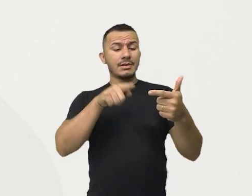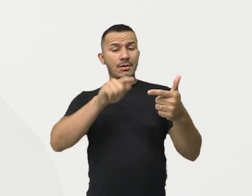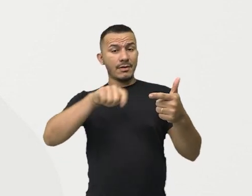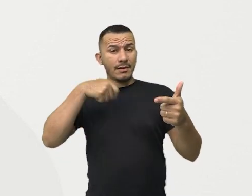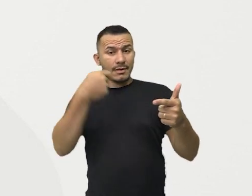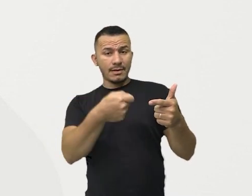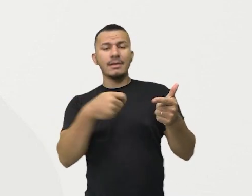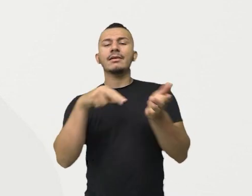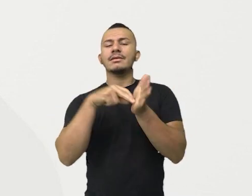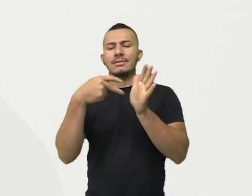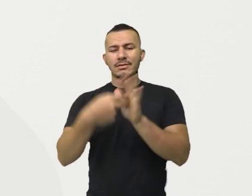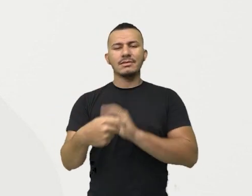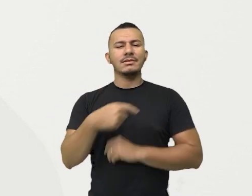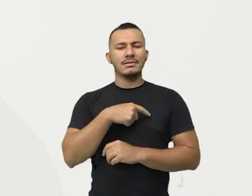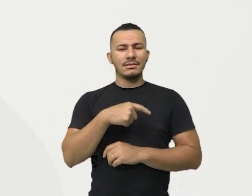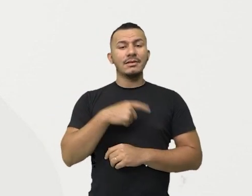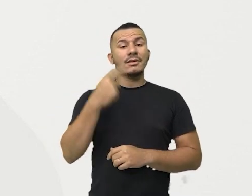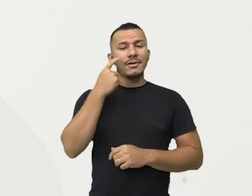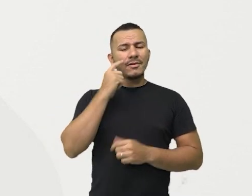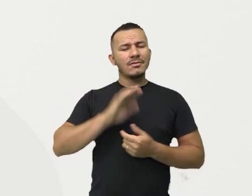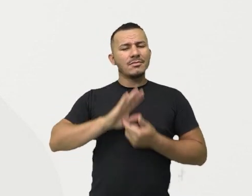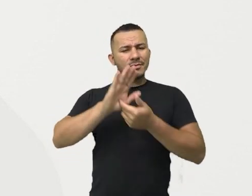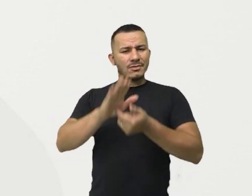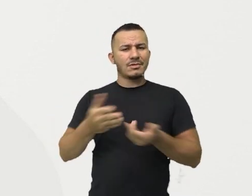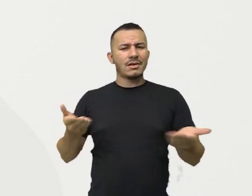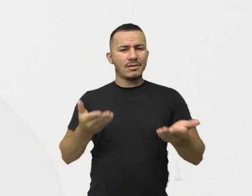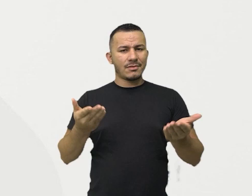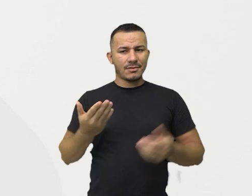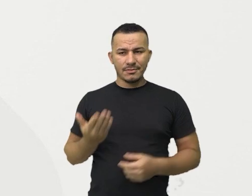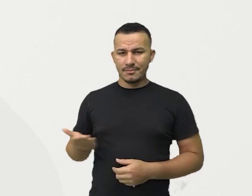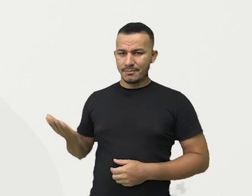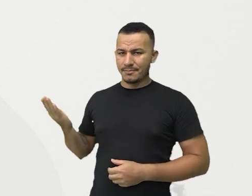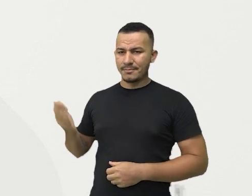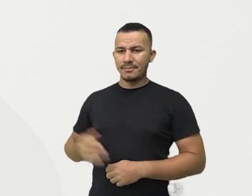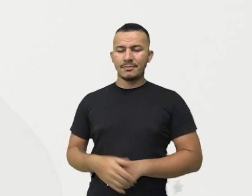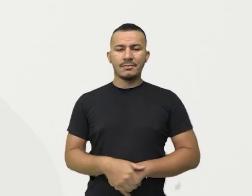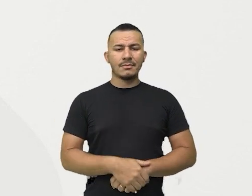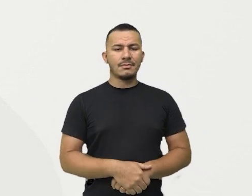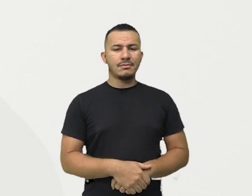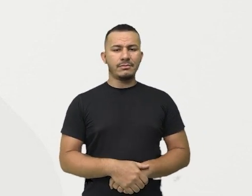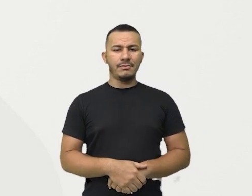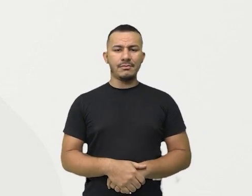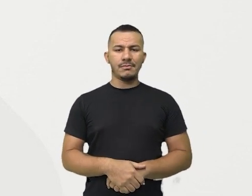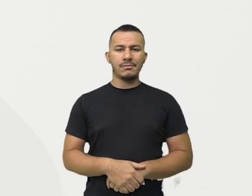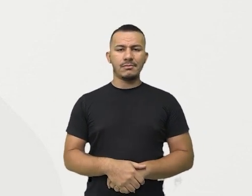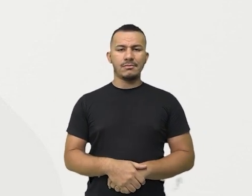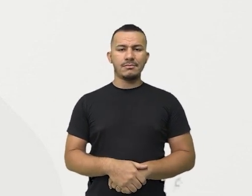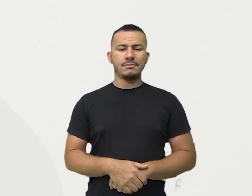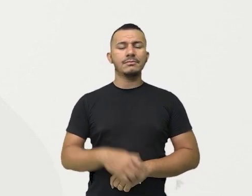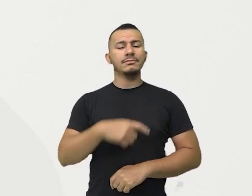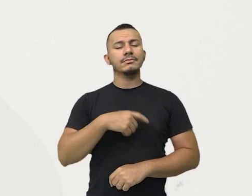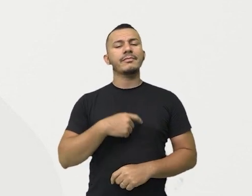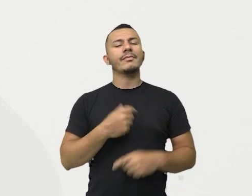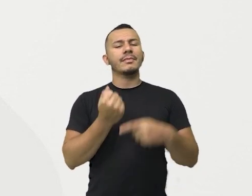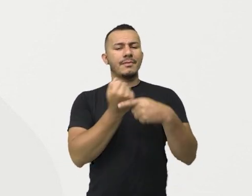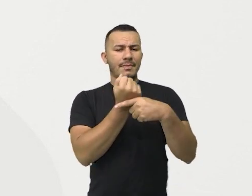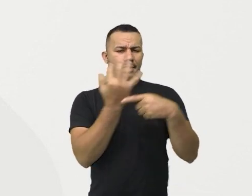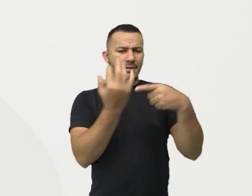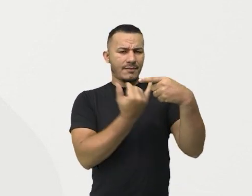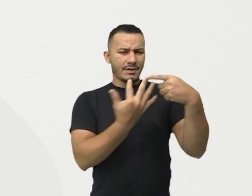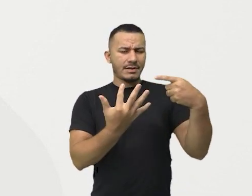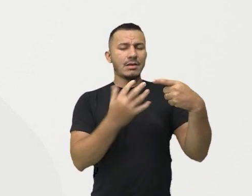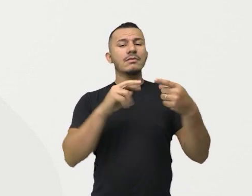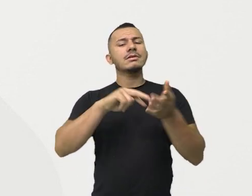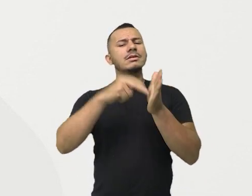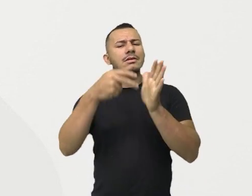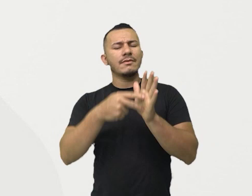significado. Acompanhe aí o que trouxemos aí de significado na nossa cartela. Fração é a forma